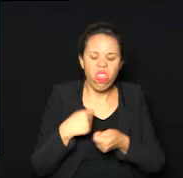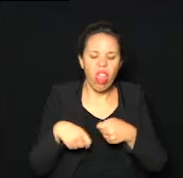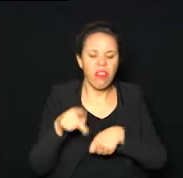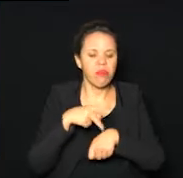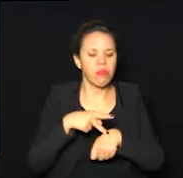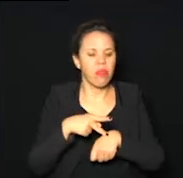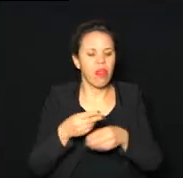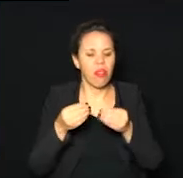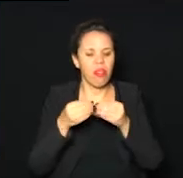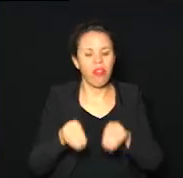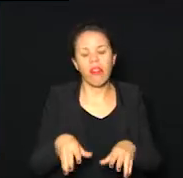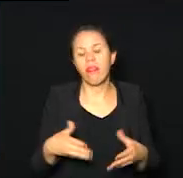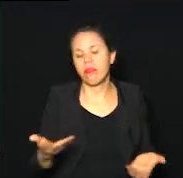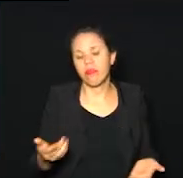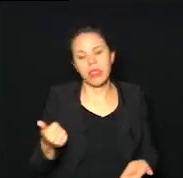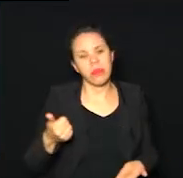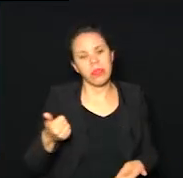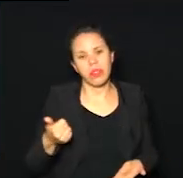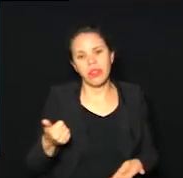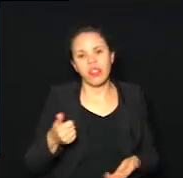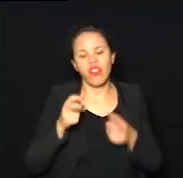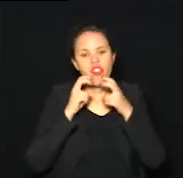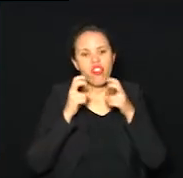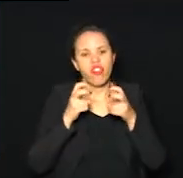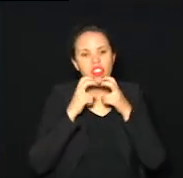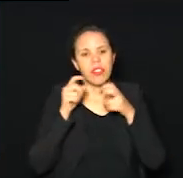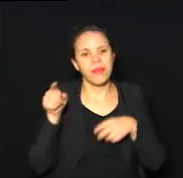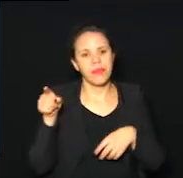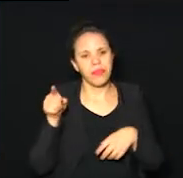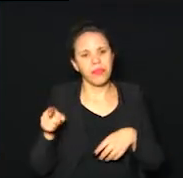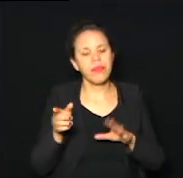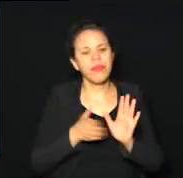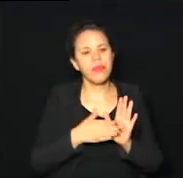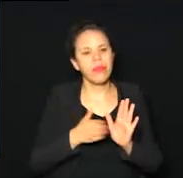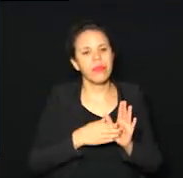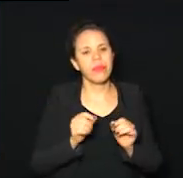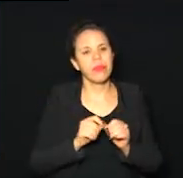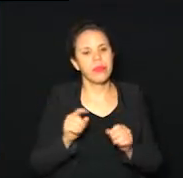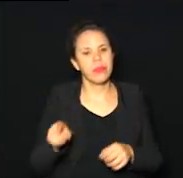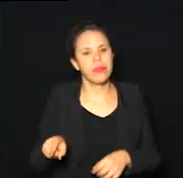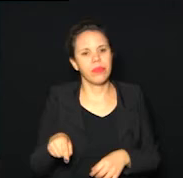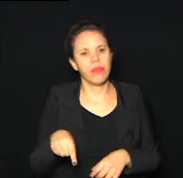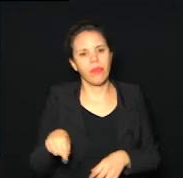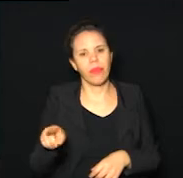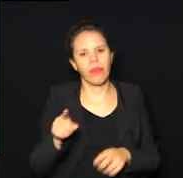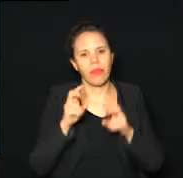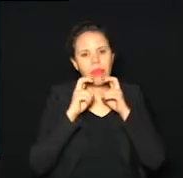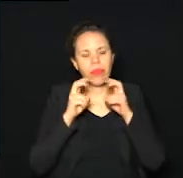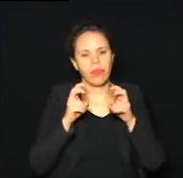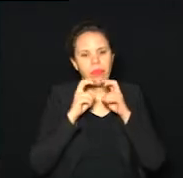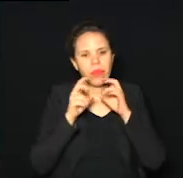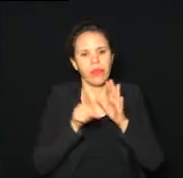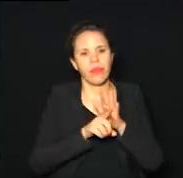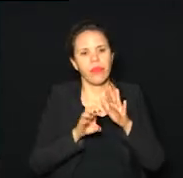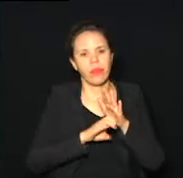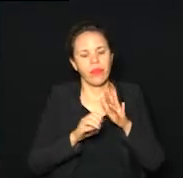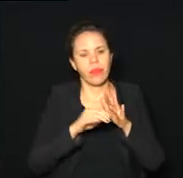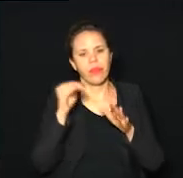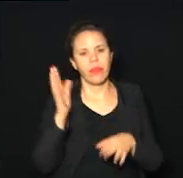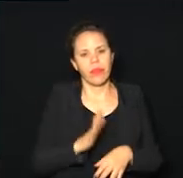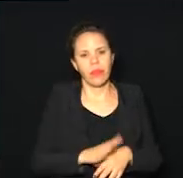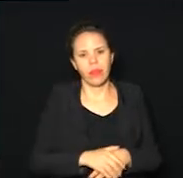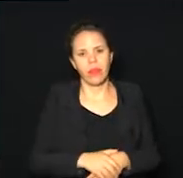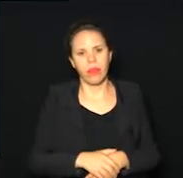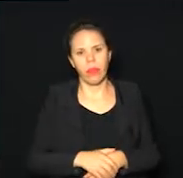país. Né? Primeiro socorro, inclusive, que ele se propôs a fazer foi o socorro aos empresários do Brasil. Não